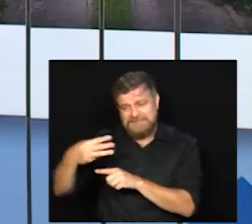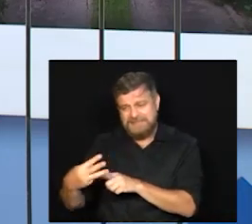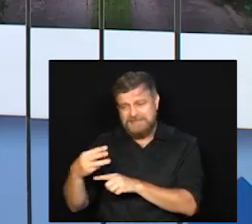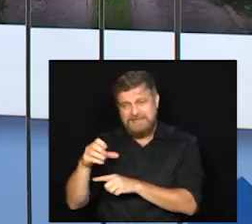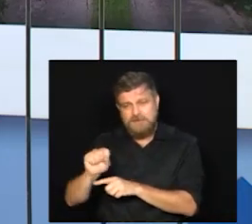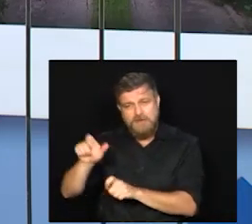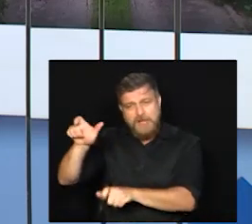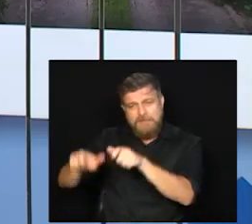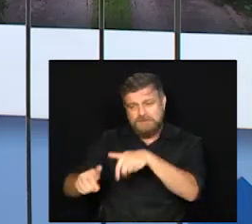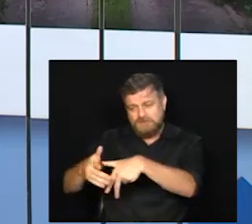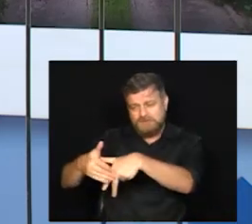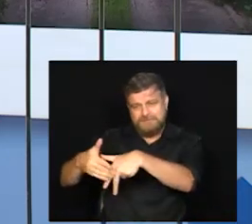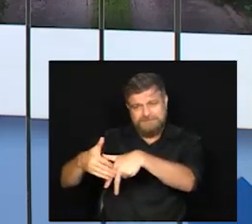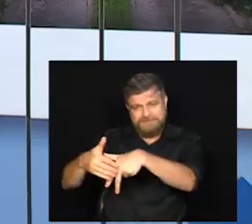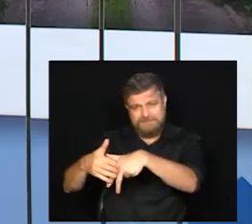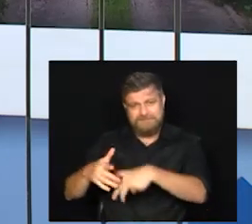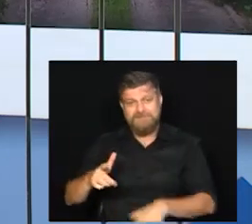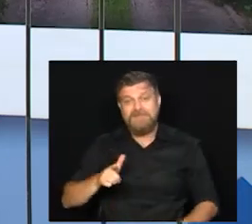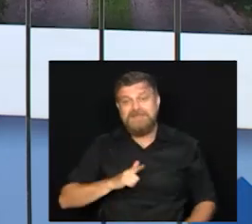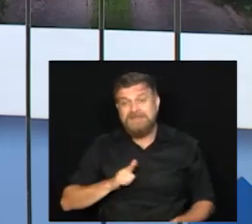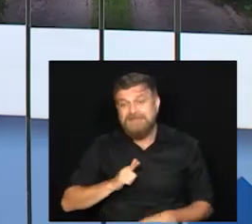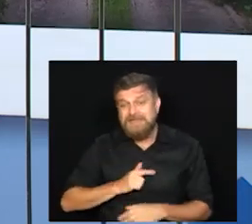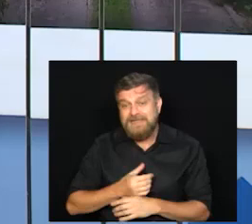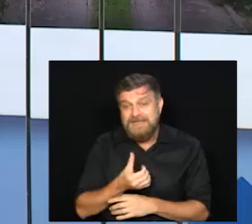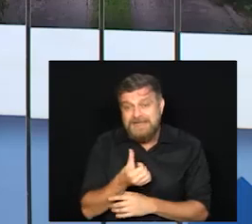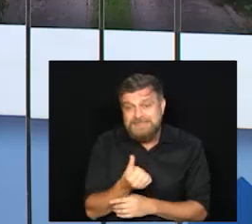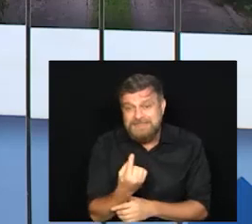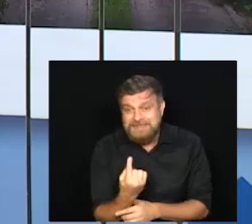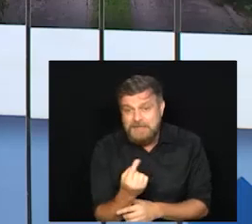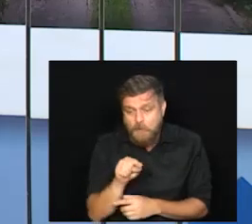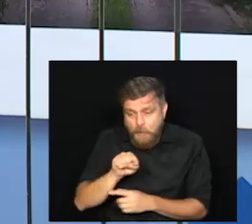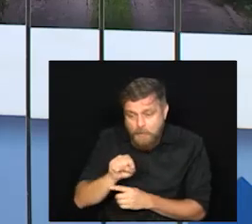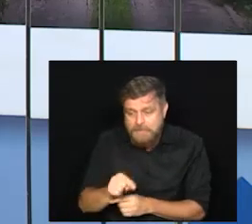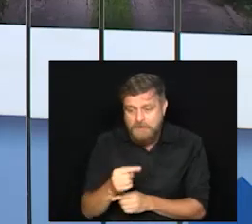2.113.738 casos da Covid-19, com